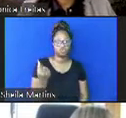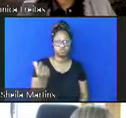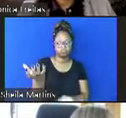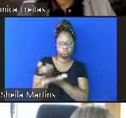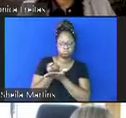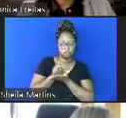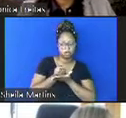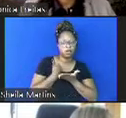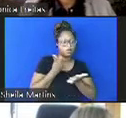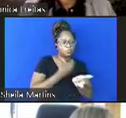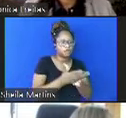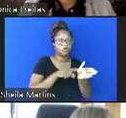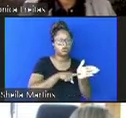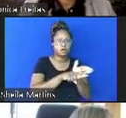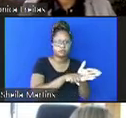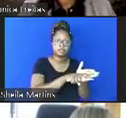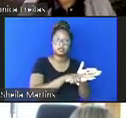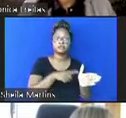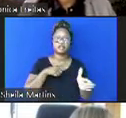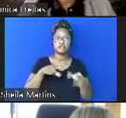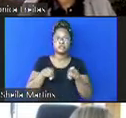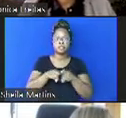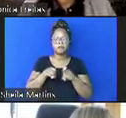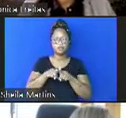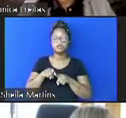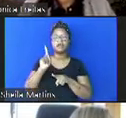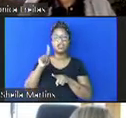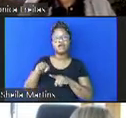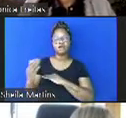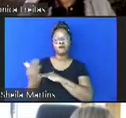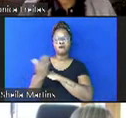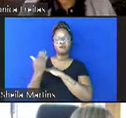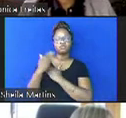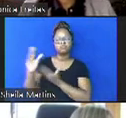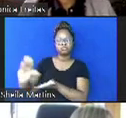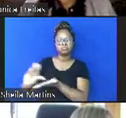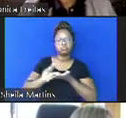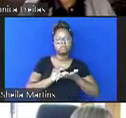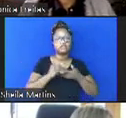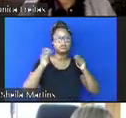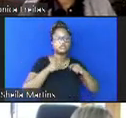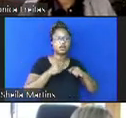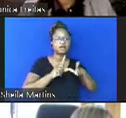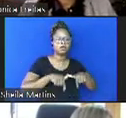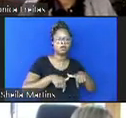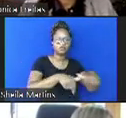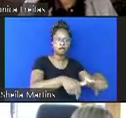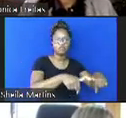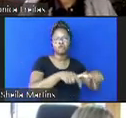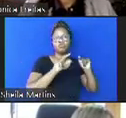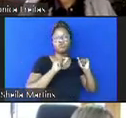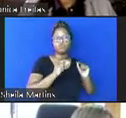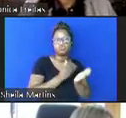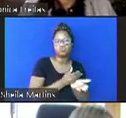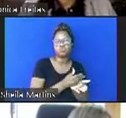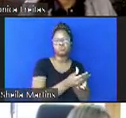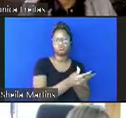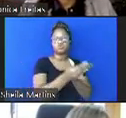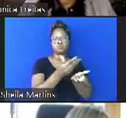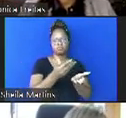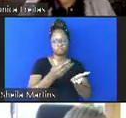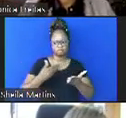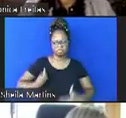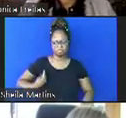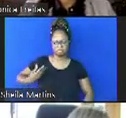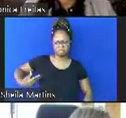o Return Fellowship, que é um auxílio que você pode aplicar para que você tenha aí um início, né, na sua carreira. Para mim foi